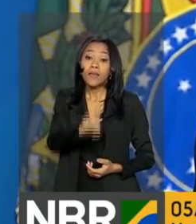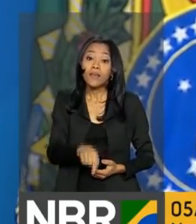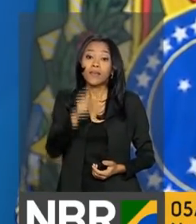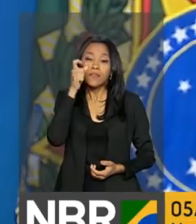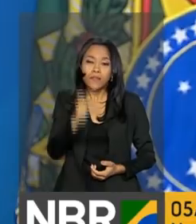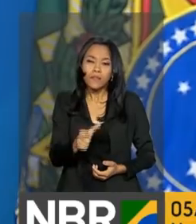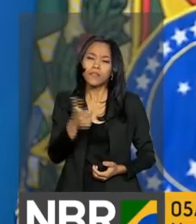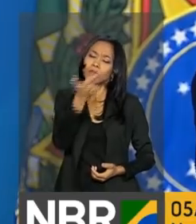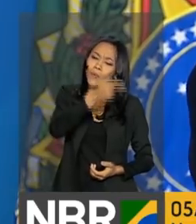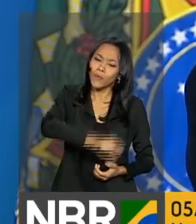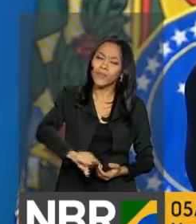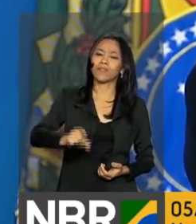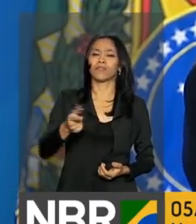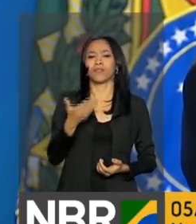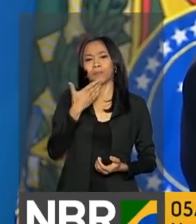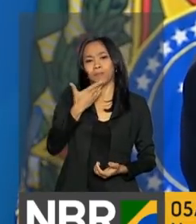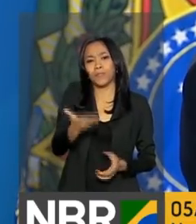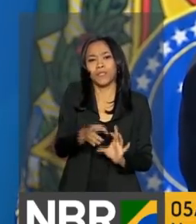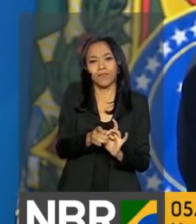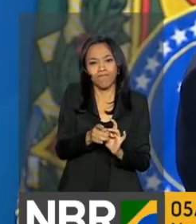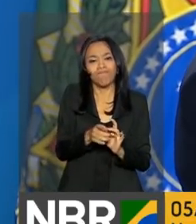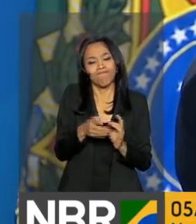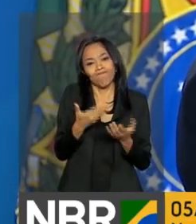vou tomar a liberdade aqui de